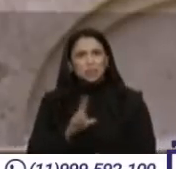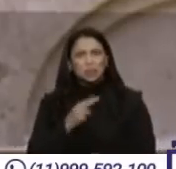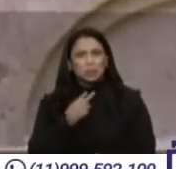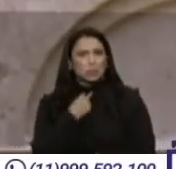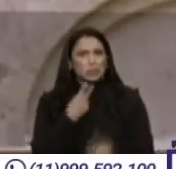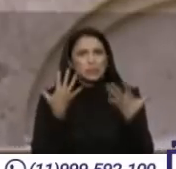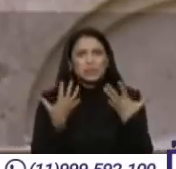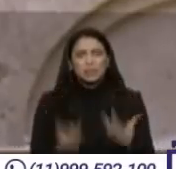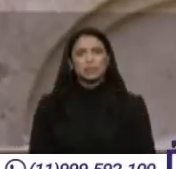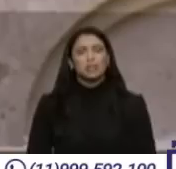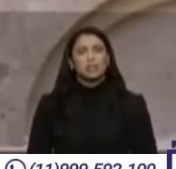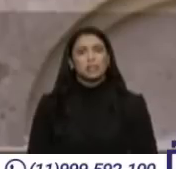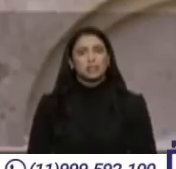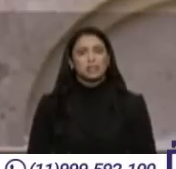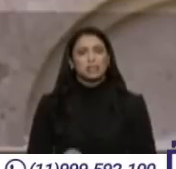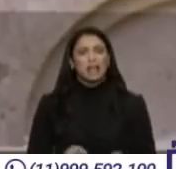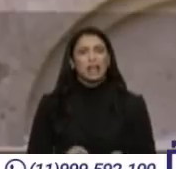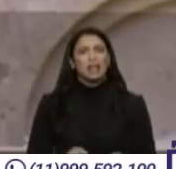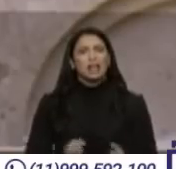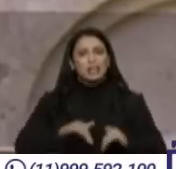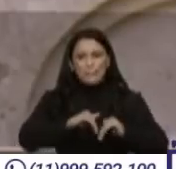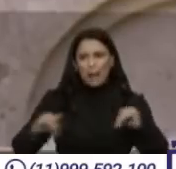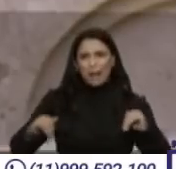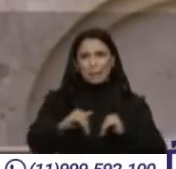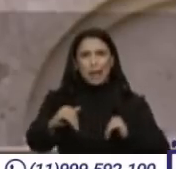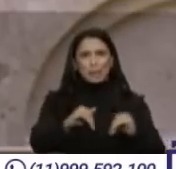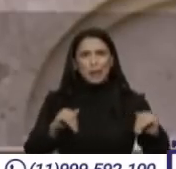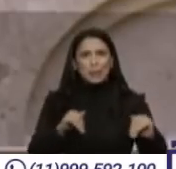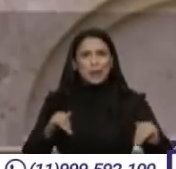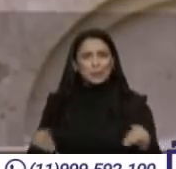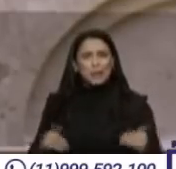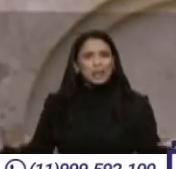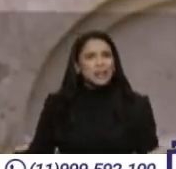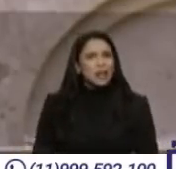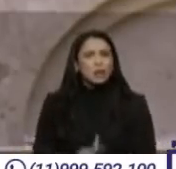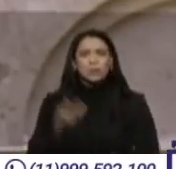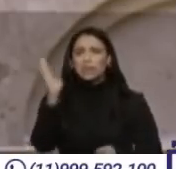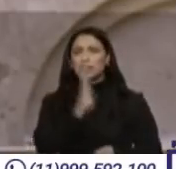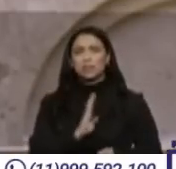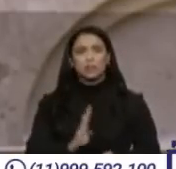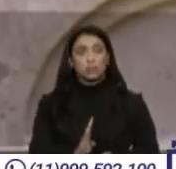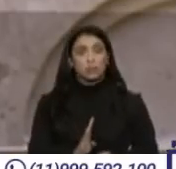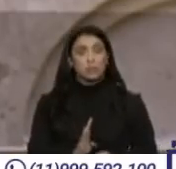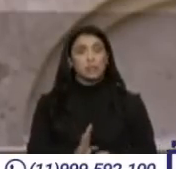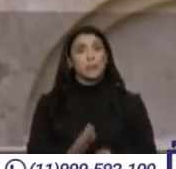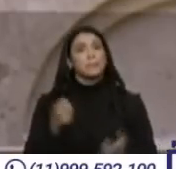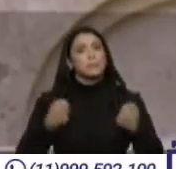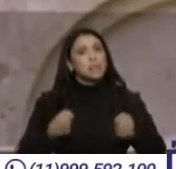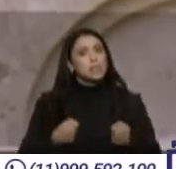inaceitáveis que tantas divisões impuseram à comunhão nacional exigem